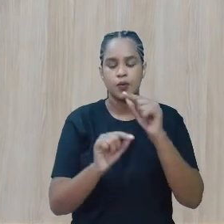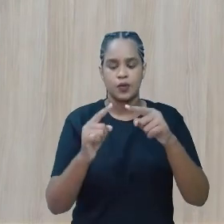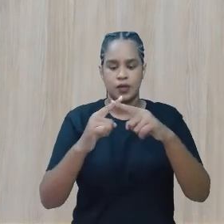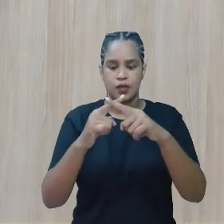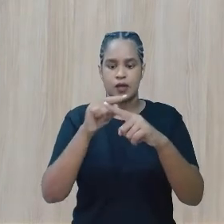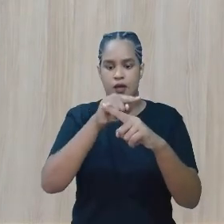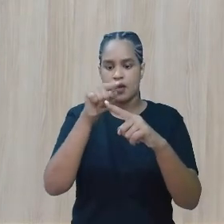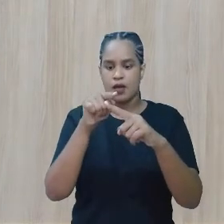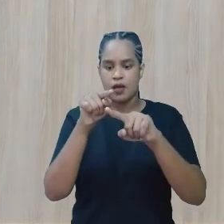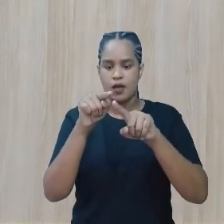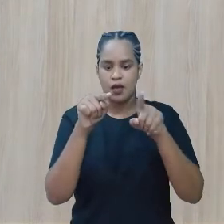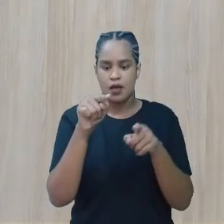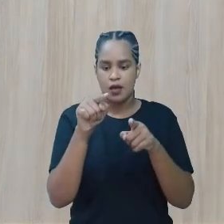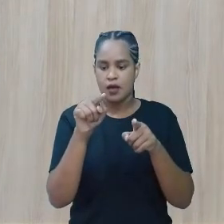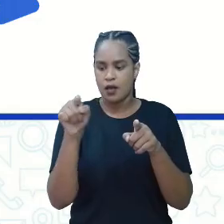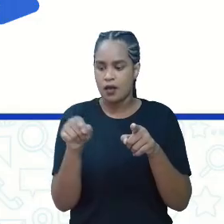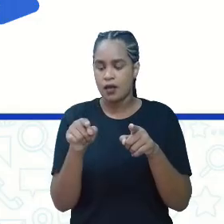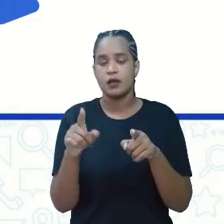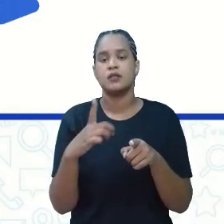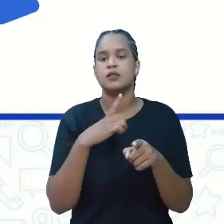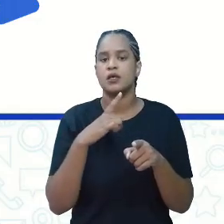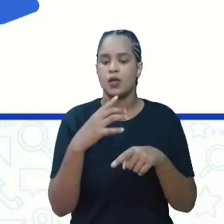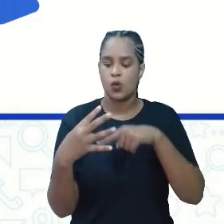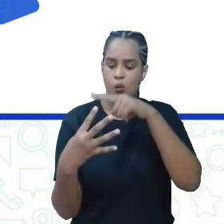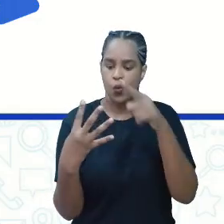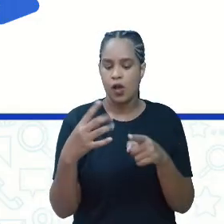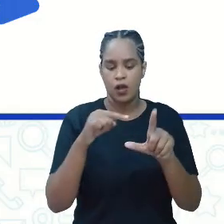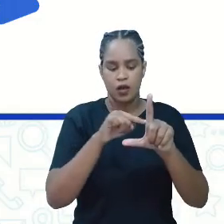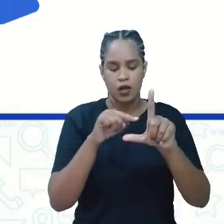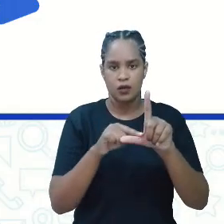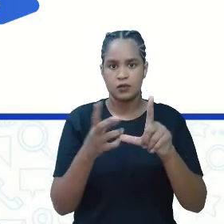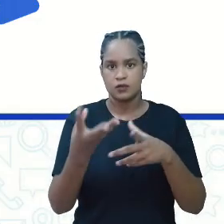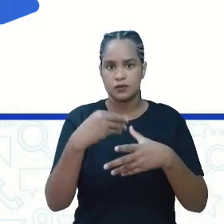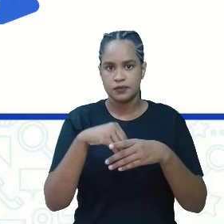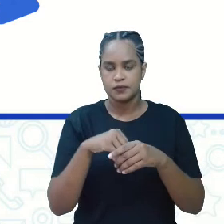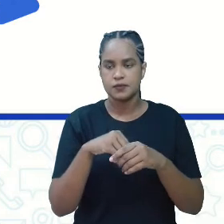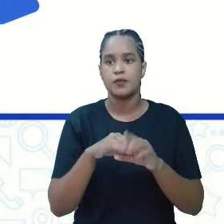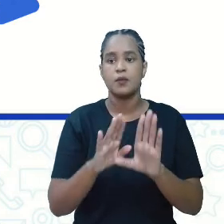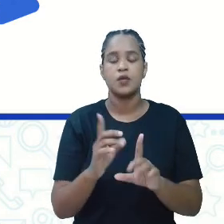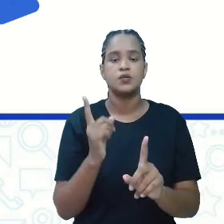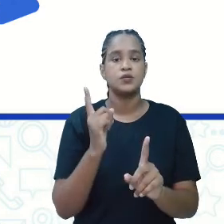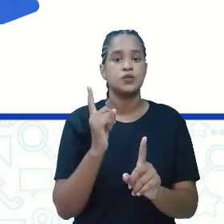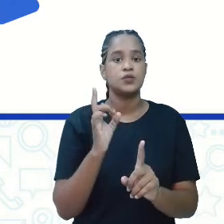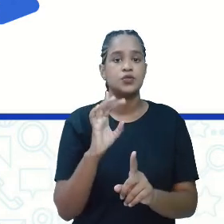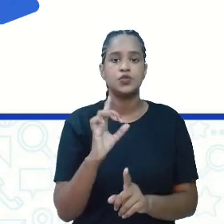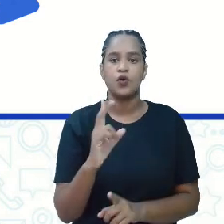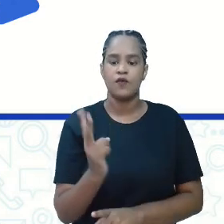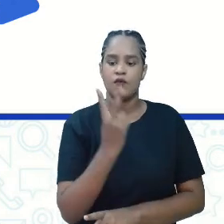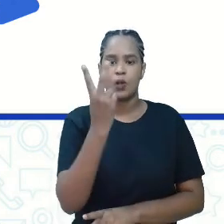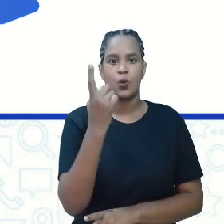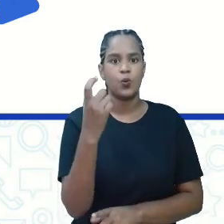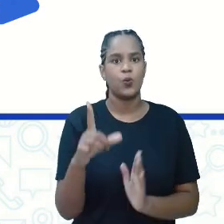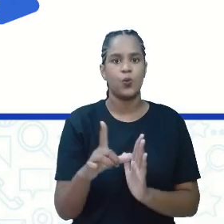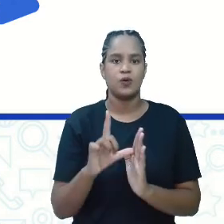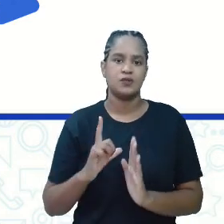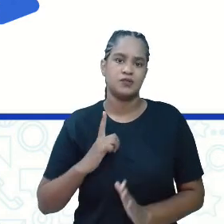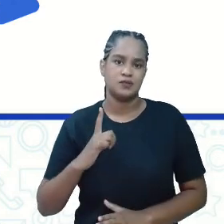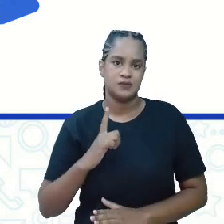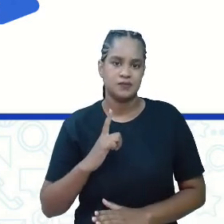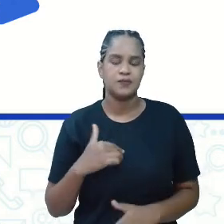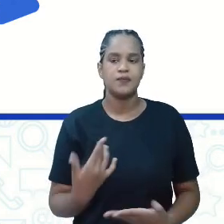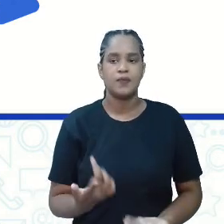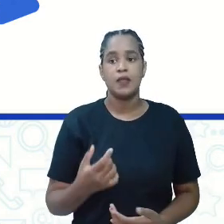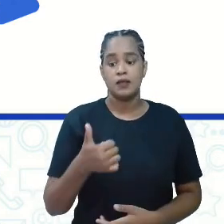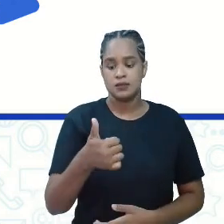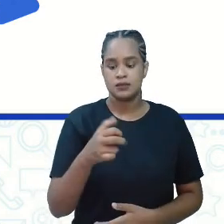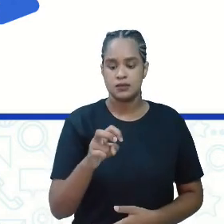ângulos, tá bom? Pode notar que eu tenho 4 ângulos aí que eu encontrei através de um só. Então, esse ângulo de 150 aí,